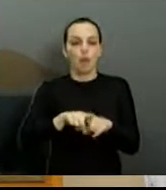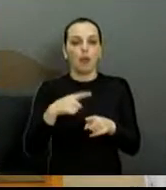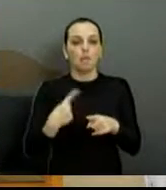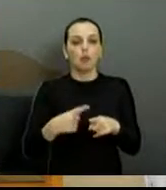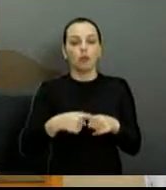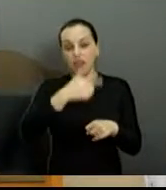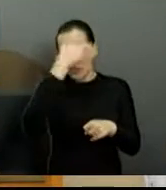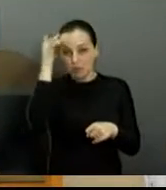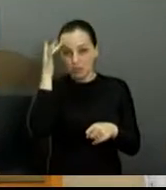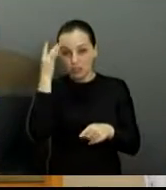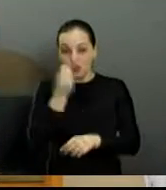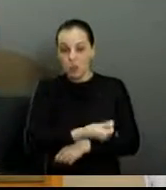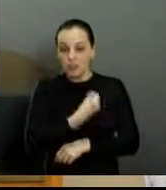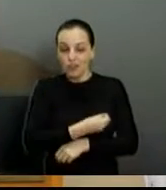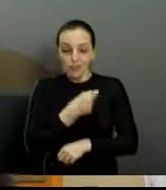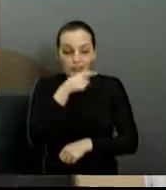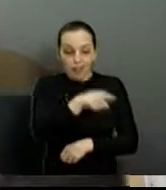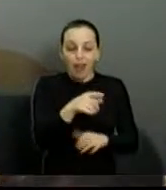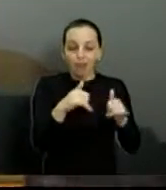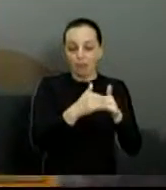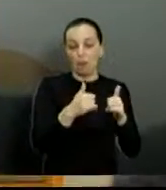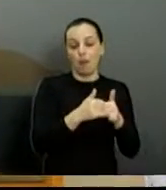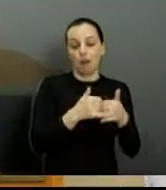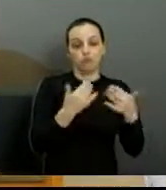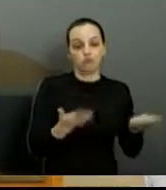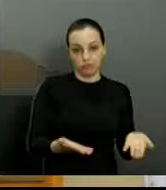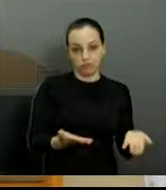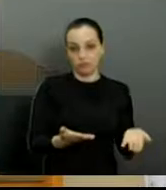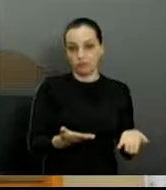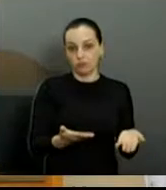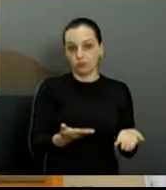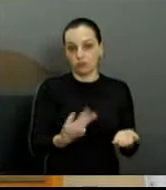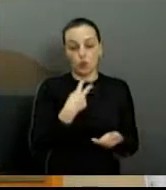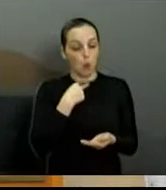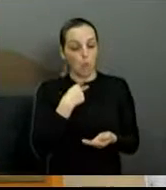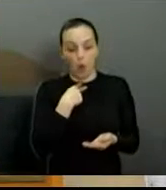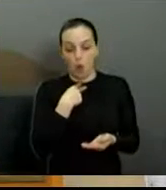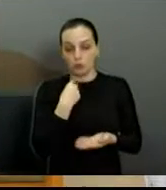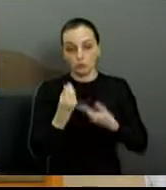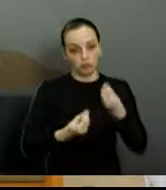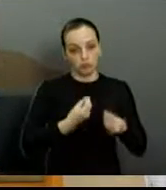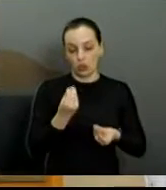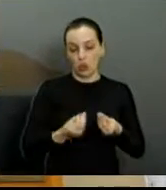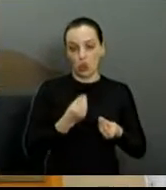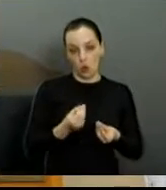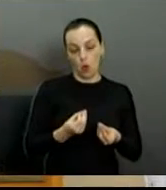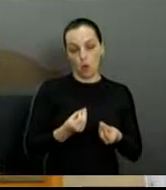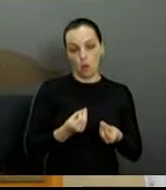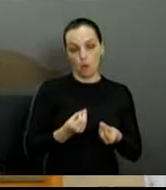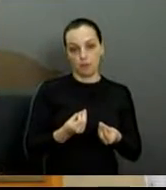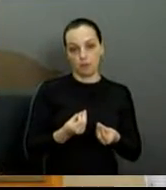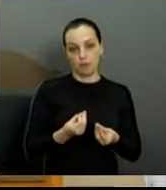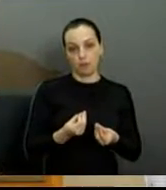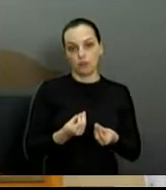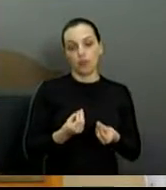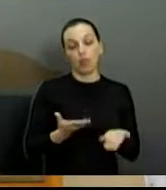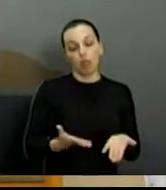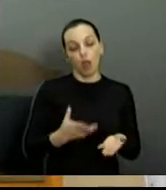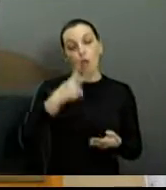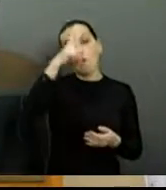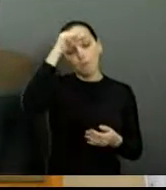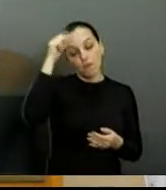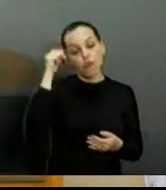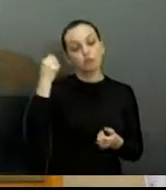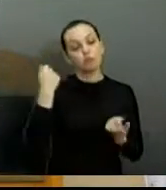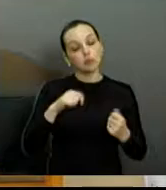estão morando na praça também eles querem resultado falou a gente é o vereador pede quem executa o executivo ou a minha rua